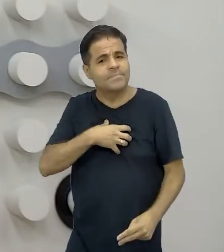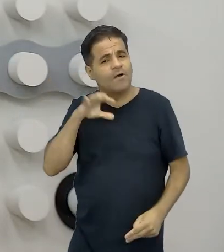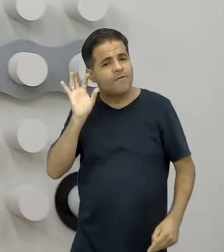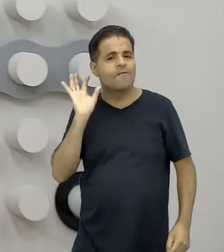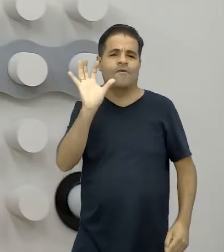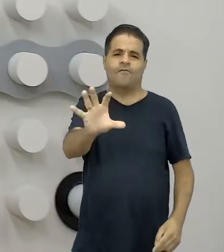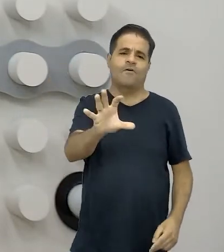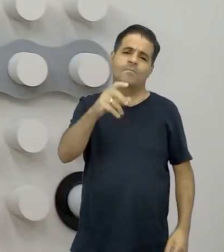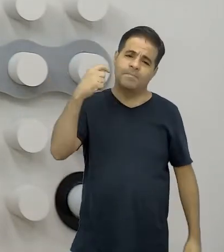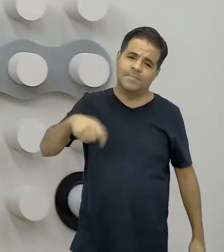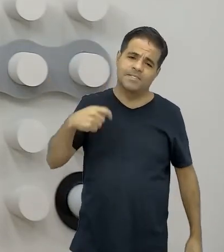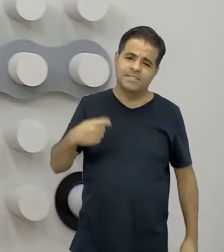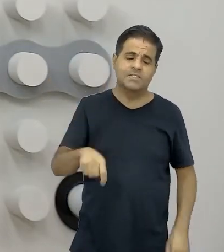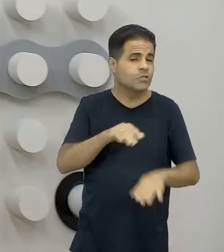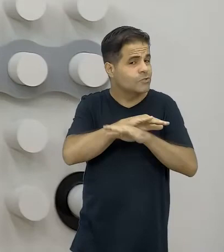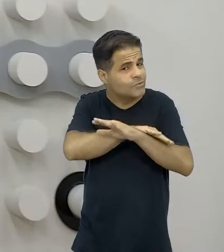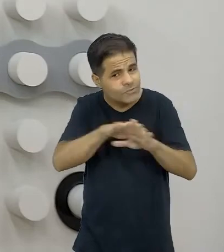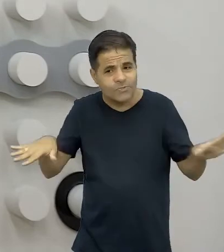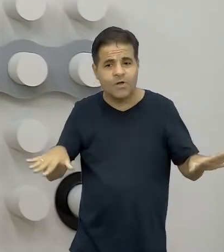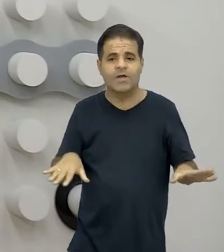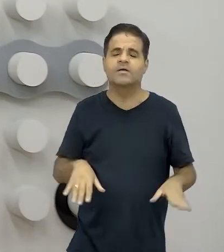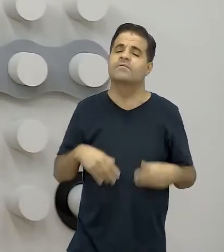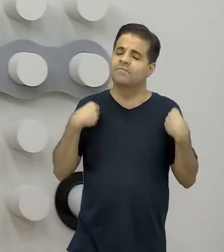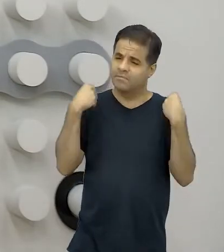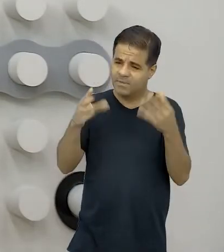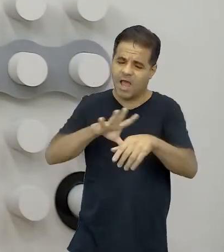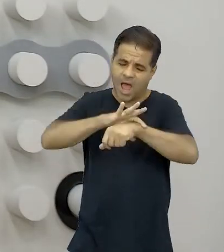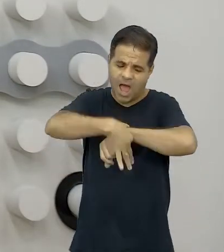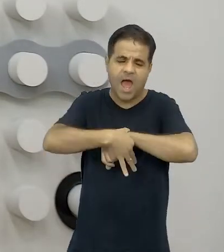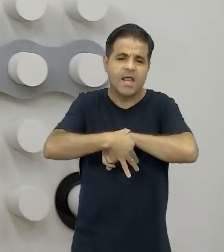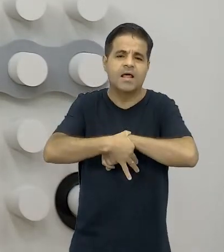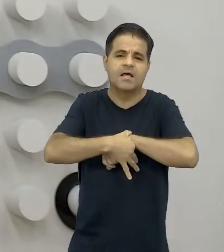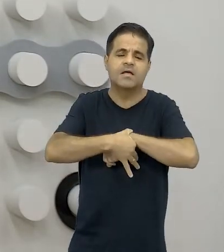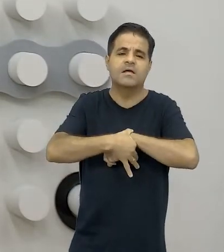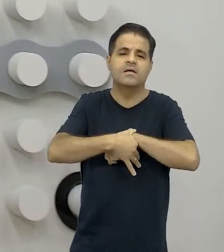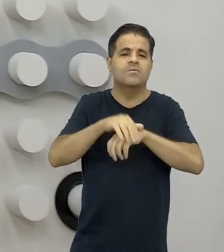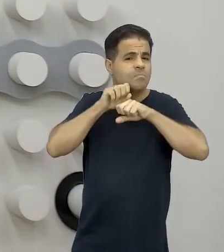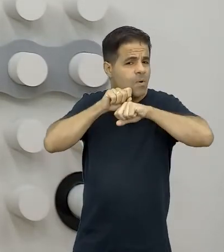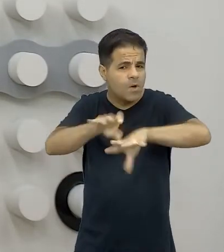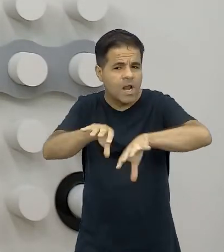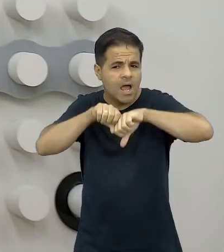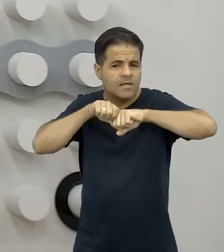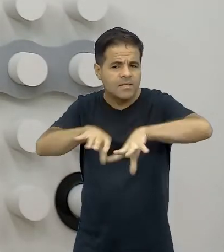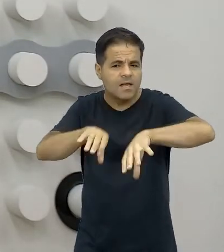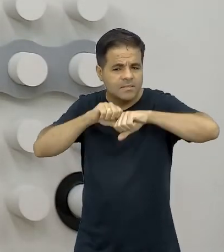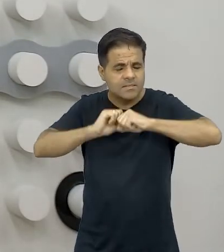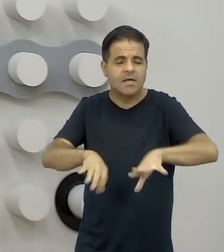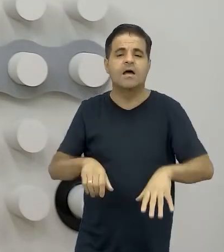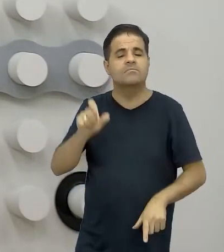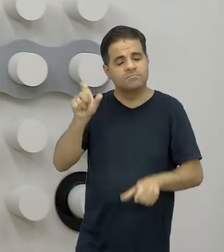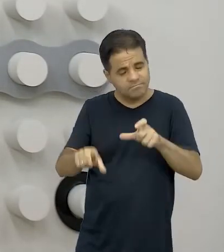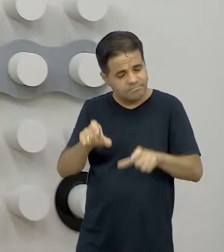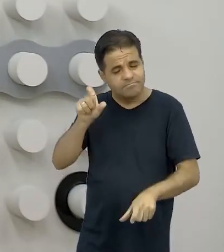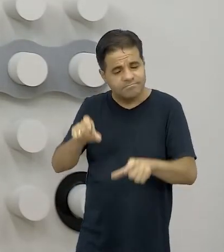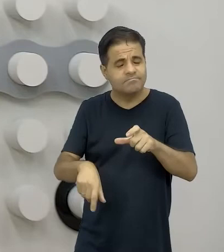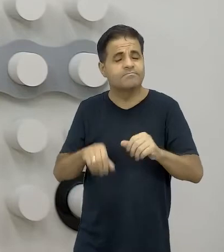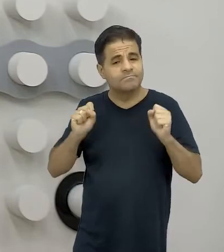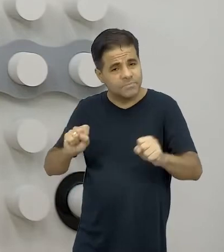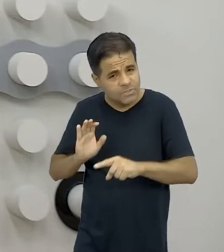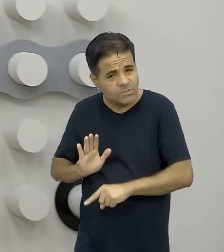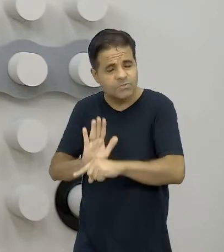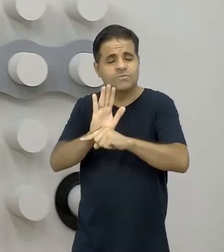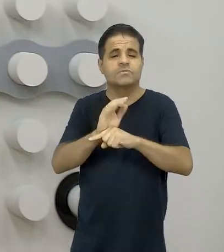forma, né? E só isso que vai garantir, de certa forma, uma orientação para a educação que